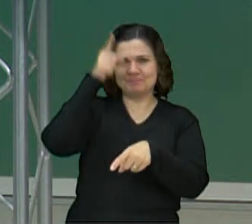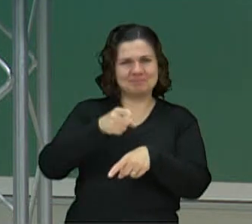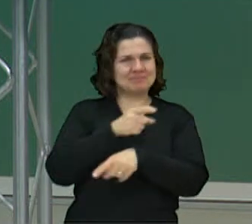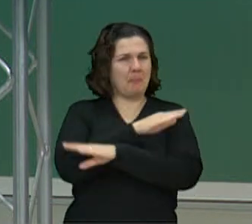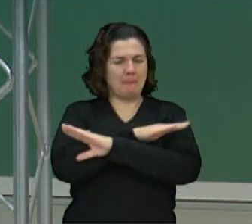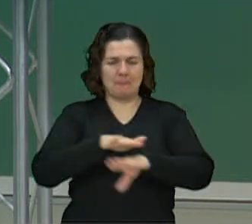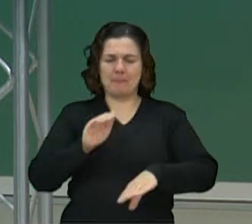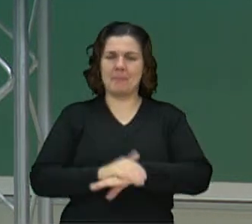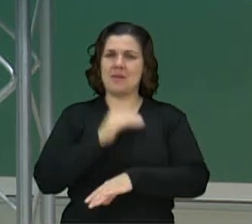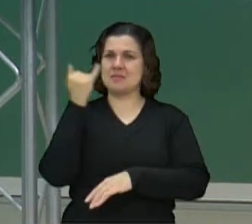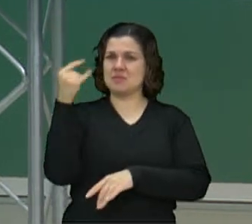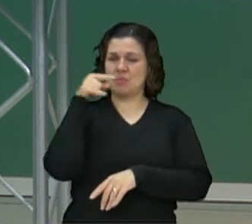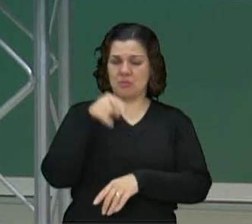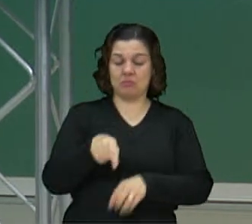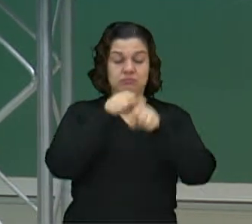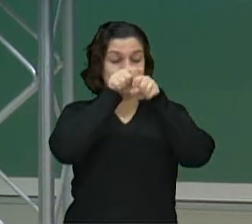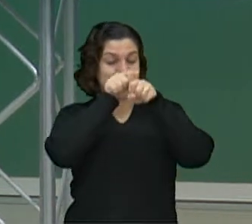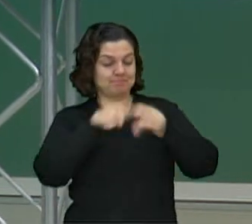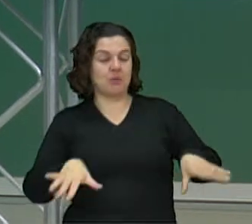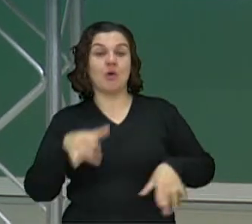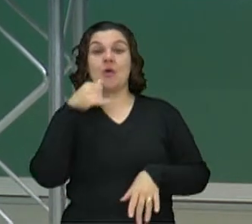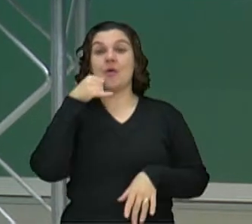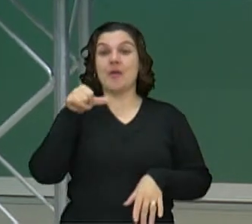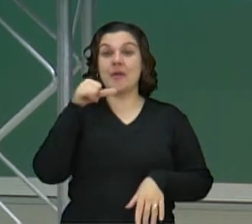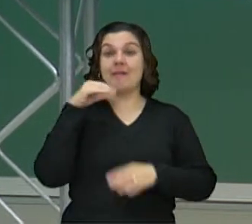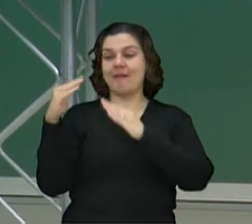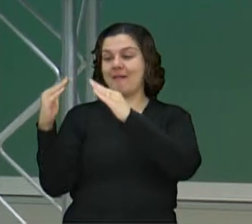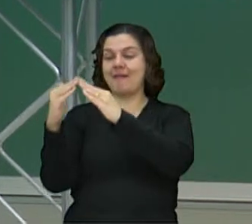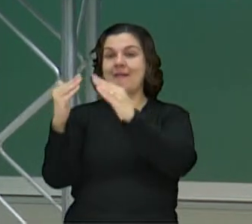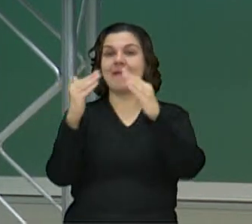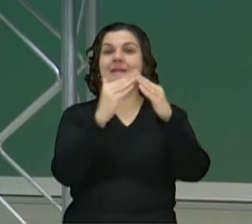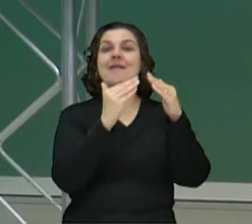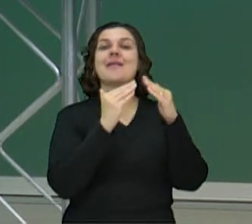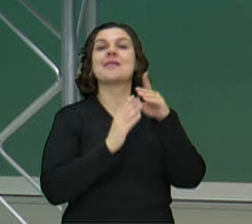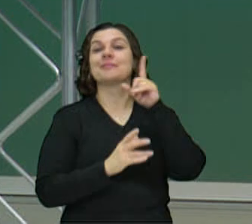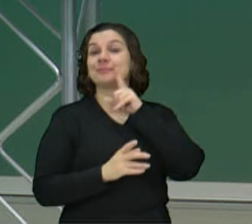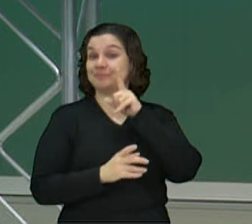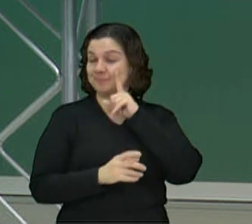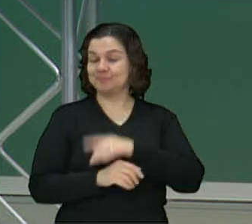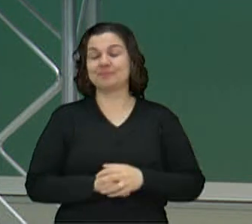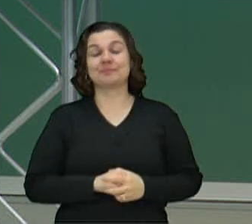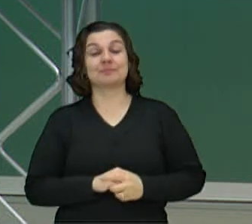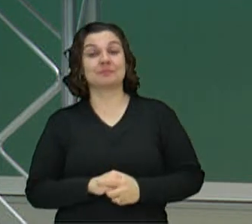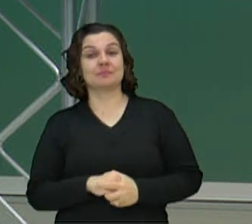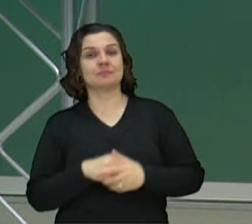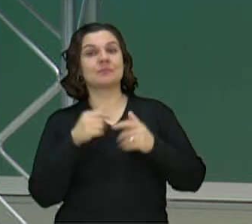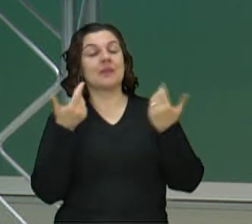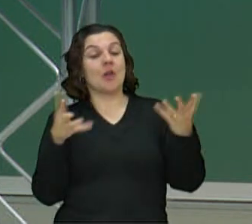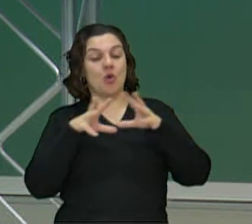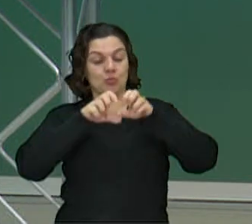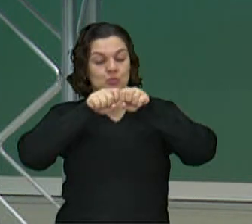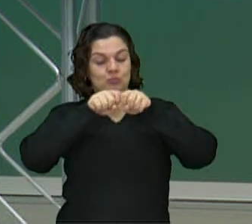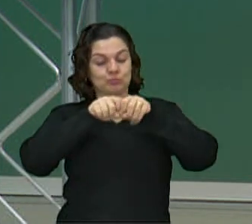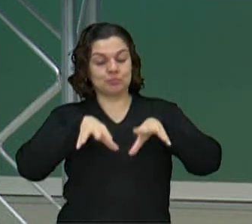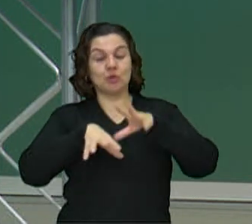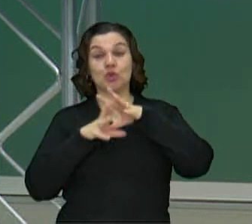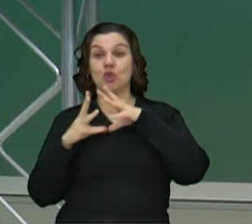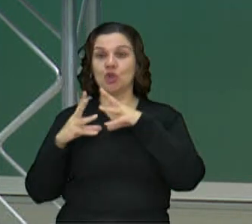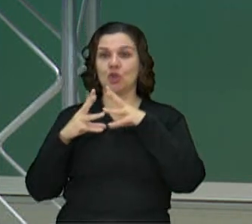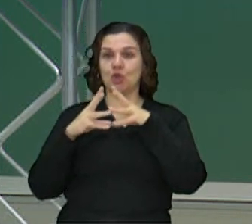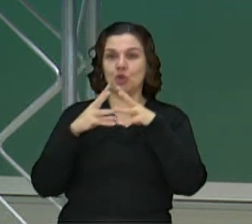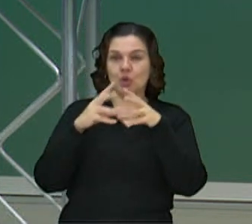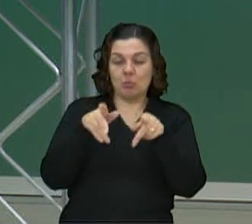A chegada da energia elétrica à maioria das casas nos Estados Unidos. A popularização